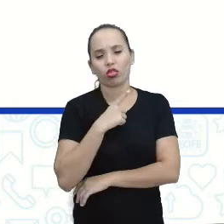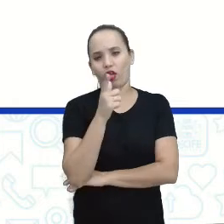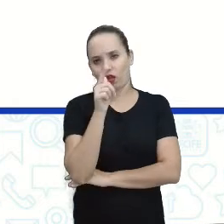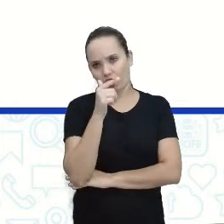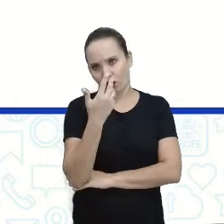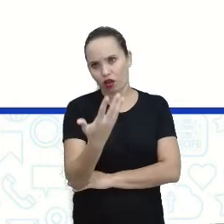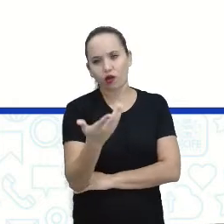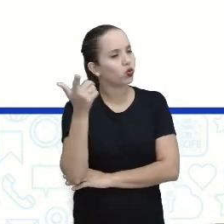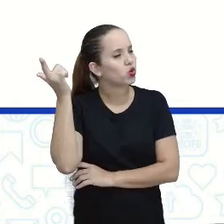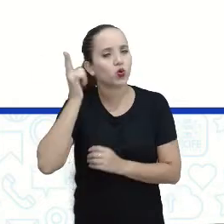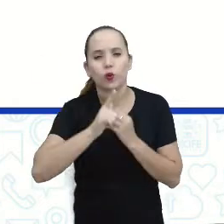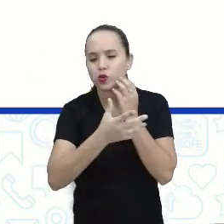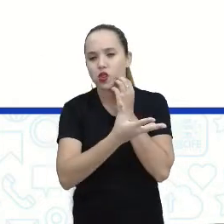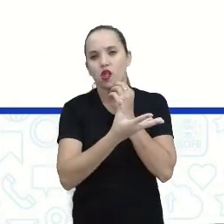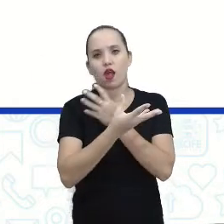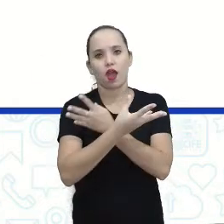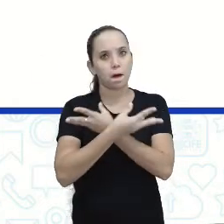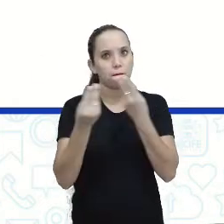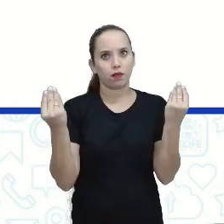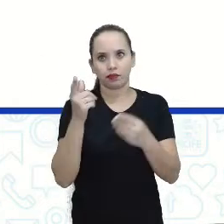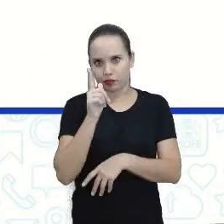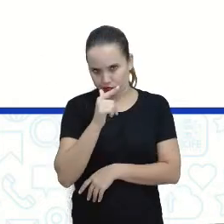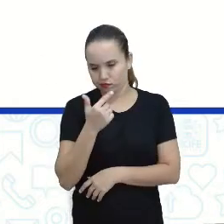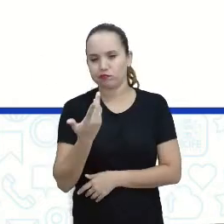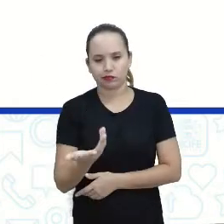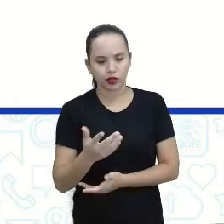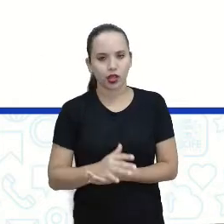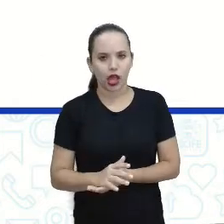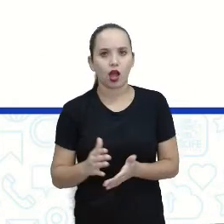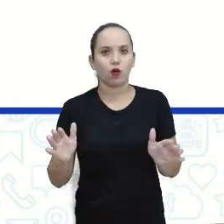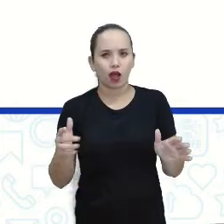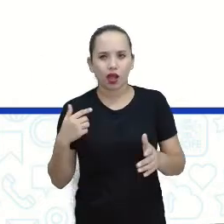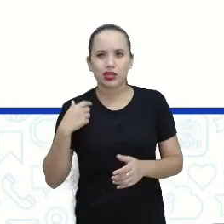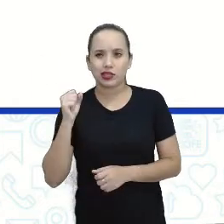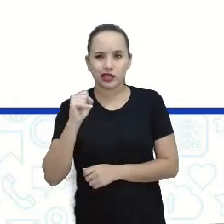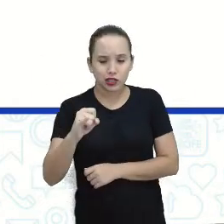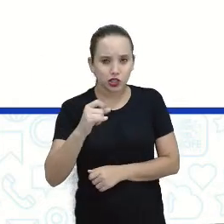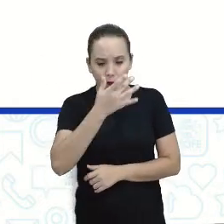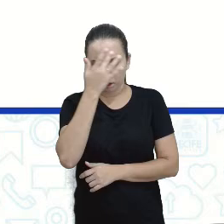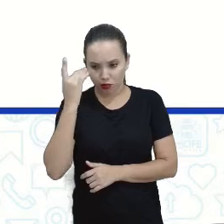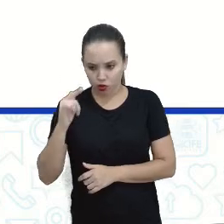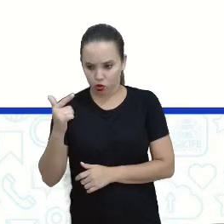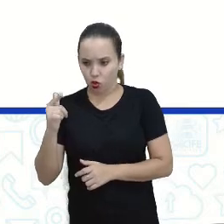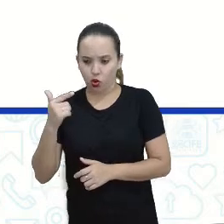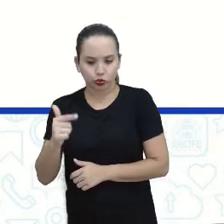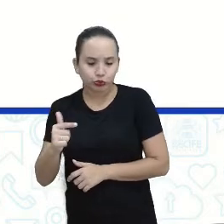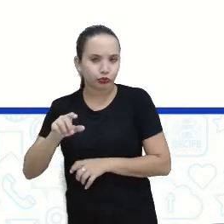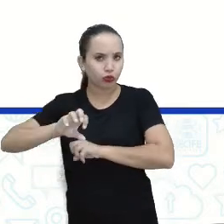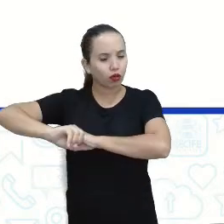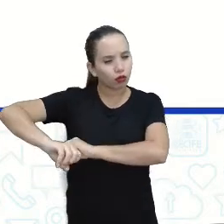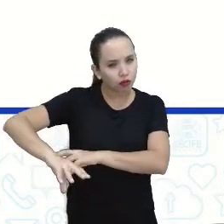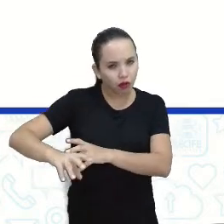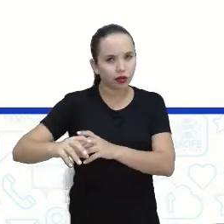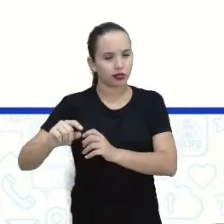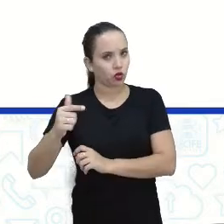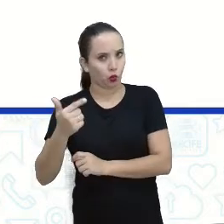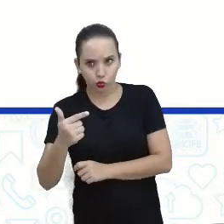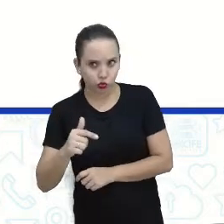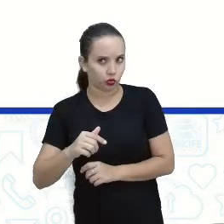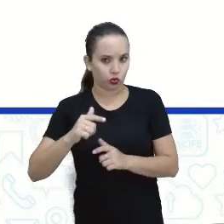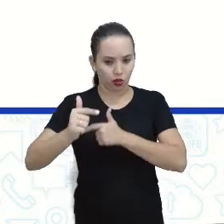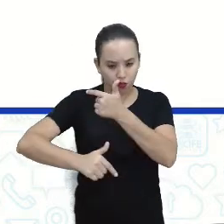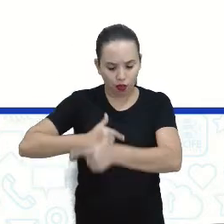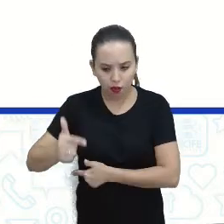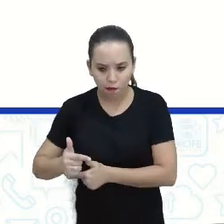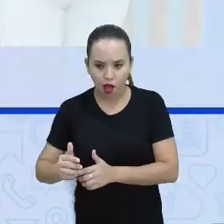quem não tem acesso ao trabalho, termina ficando naquela faixa de pobreza e aí mora em lugares,